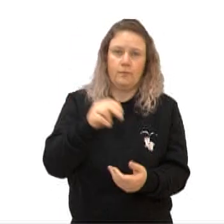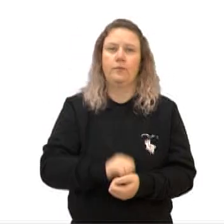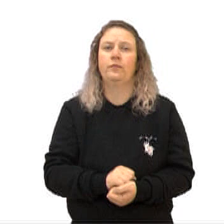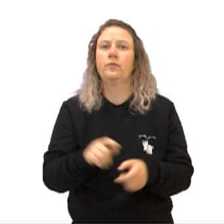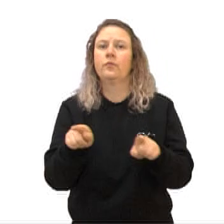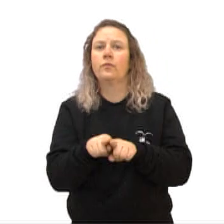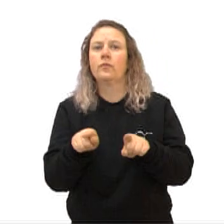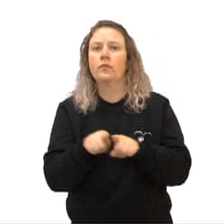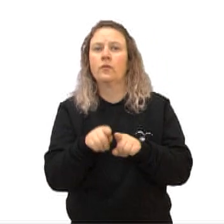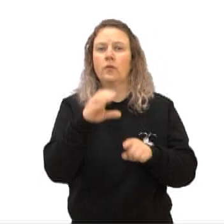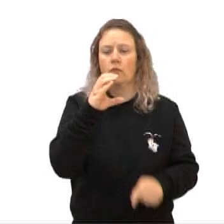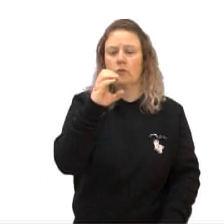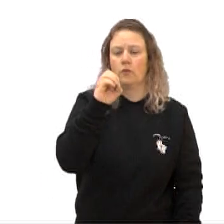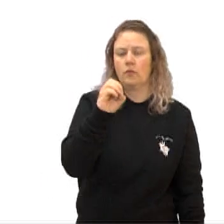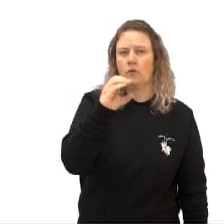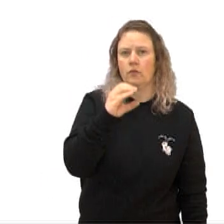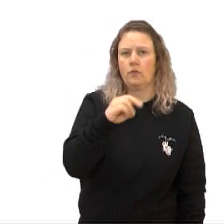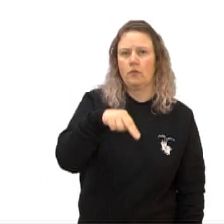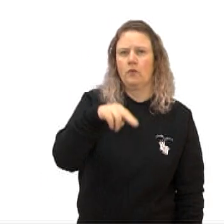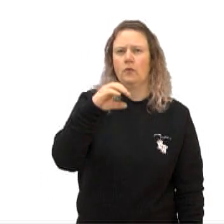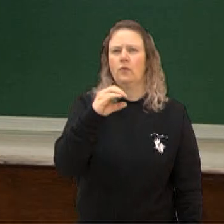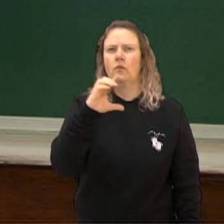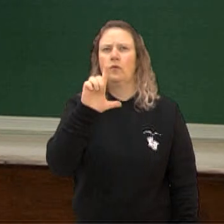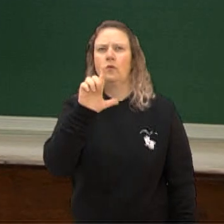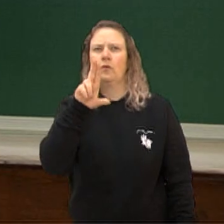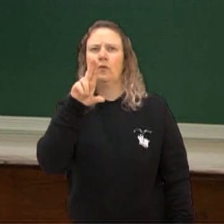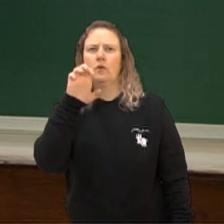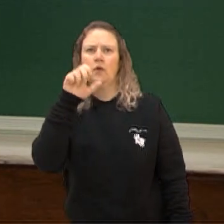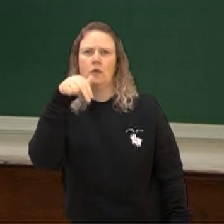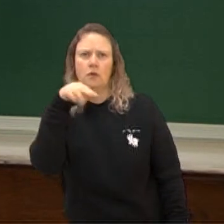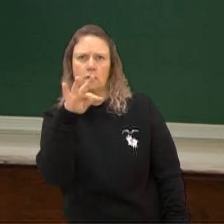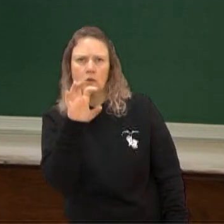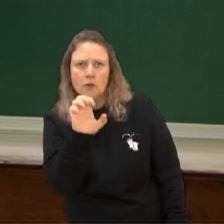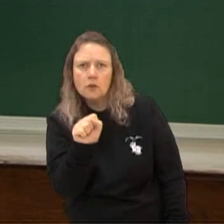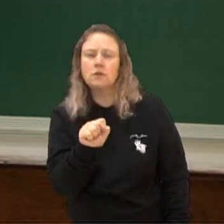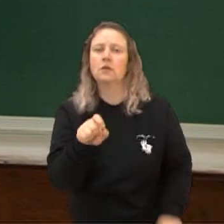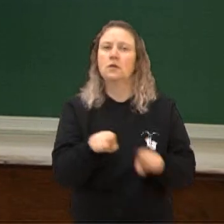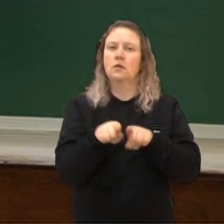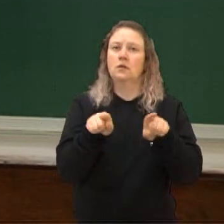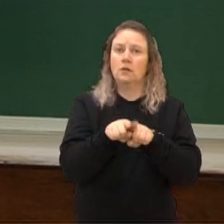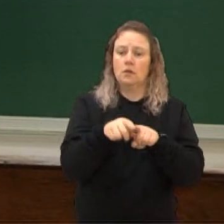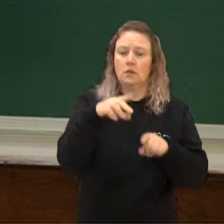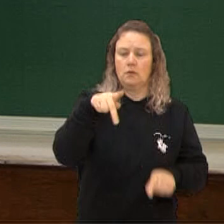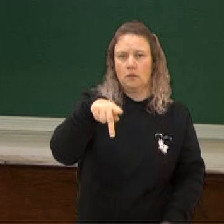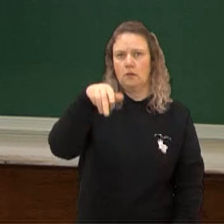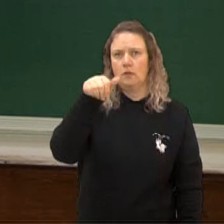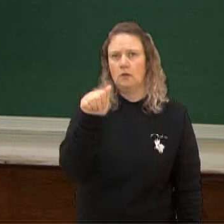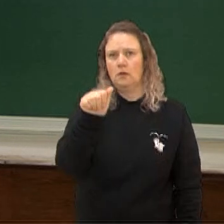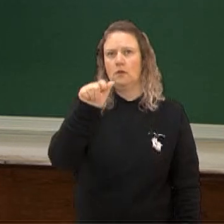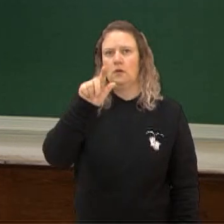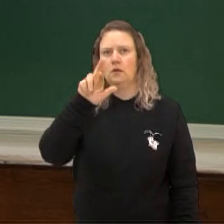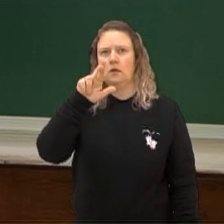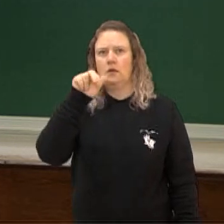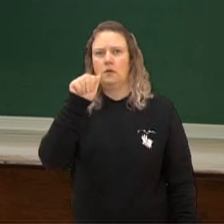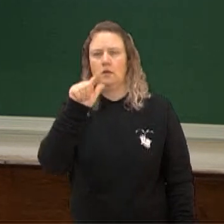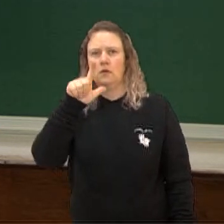são congruentes e paralelos, além das faces planas laterais, que são paralelogramas. Professor, essa definição